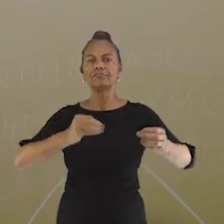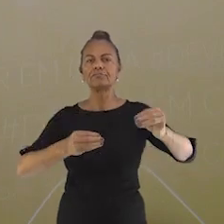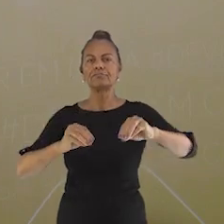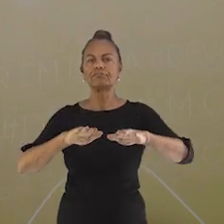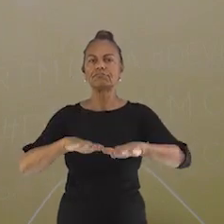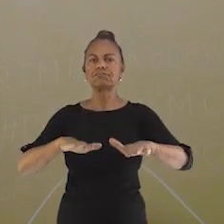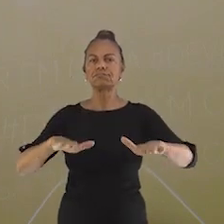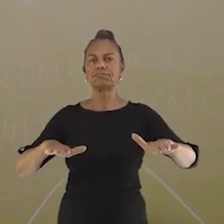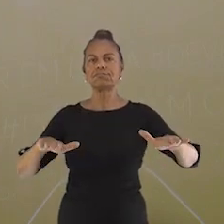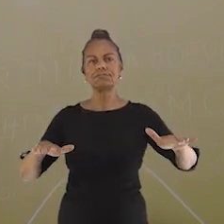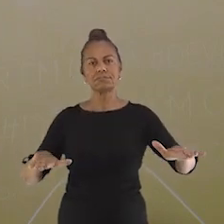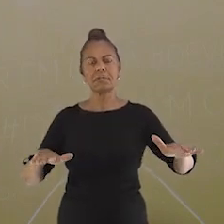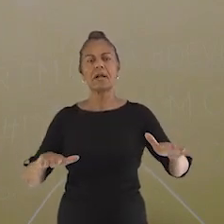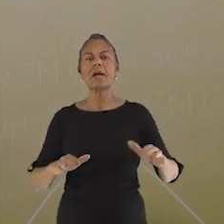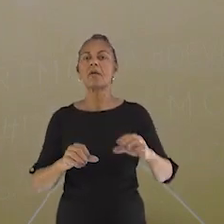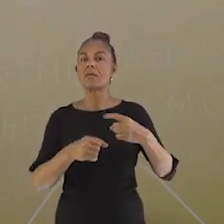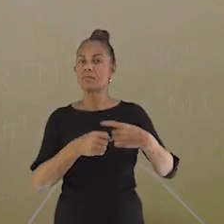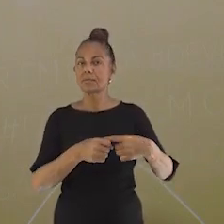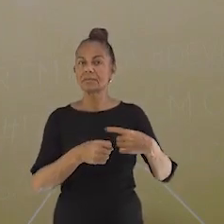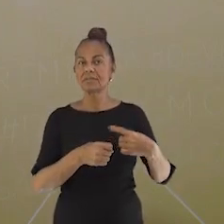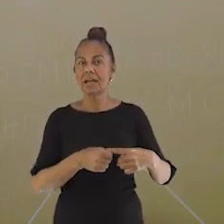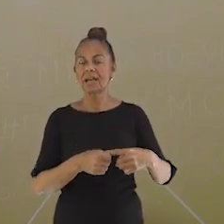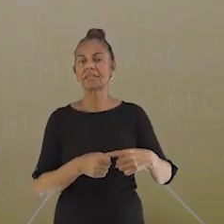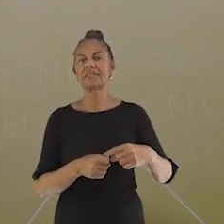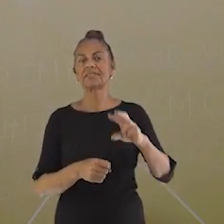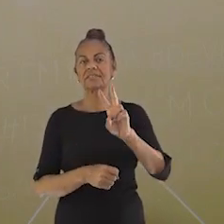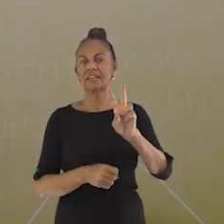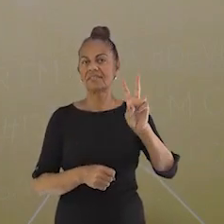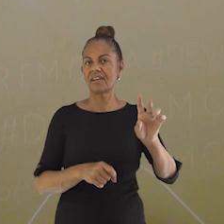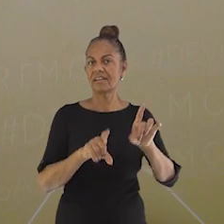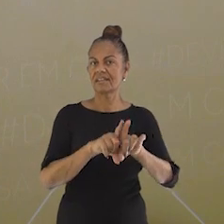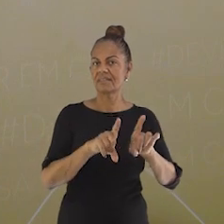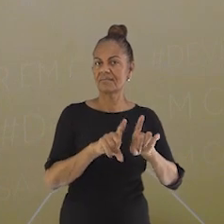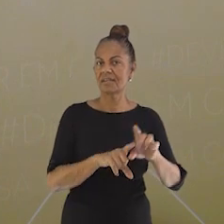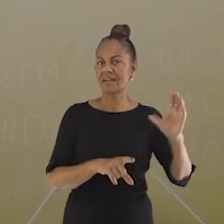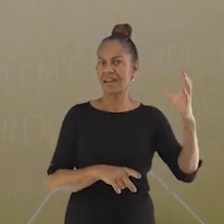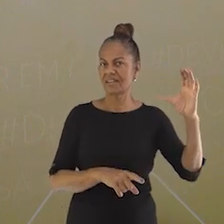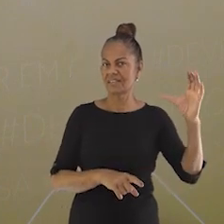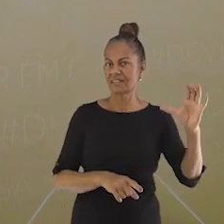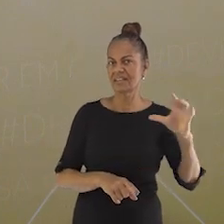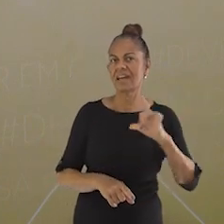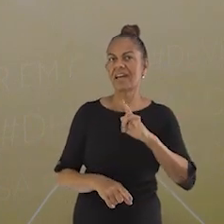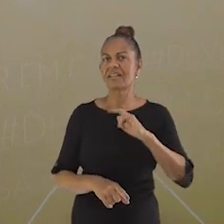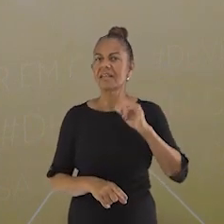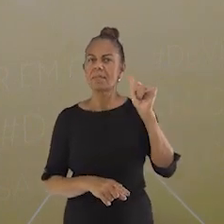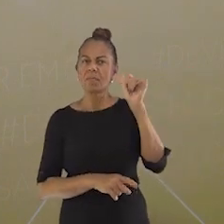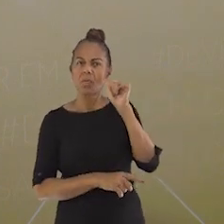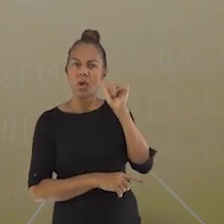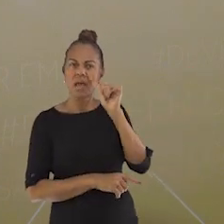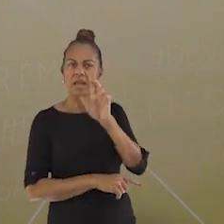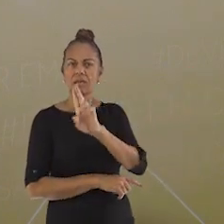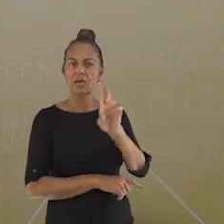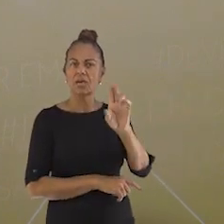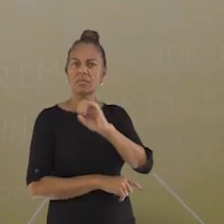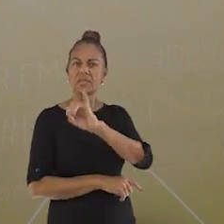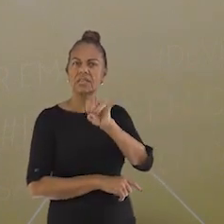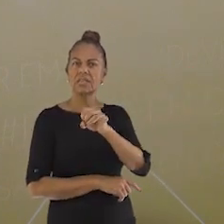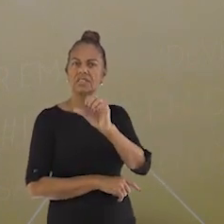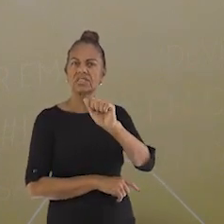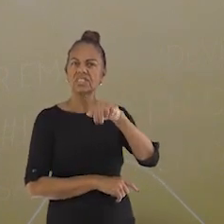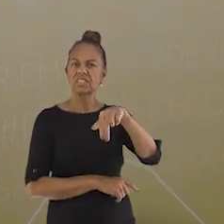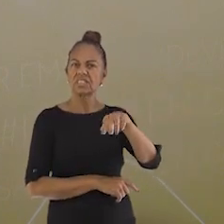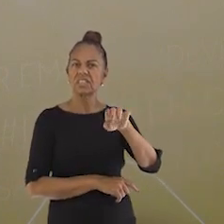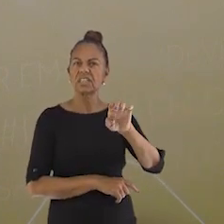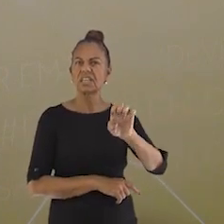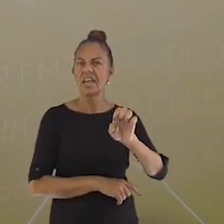e Cariacica. Prestem atenção neste relato da senhora Jane Luiz Ribeiro. Ela nos conta um